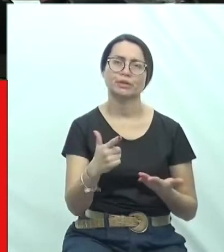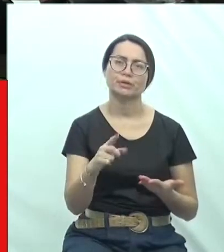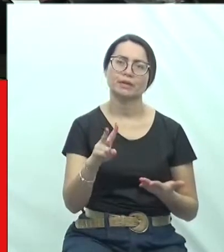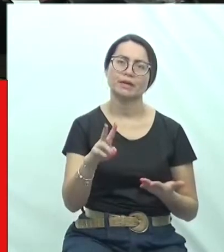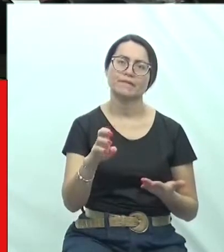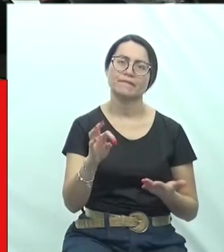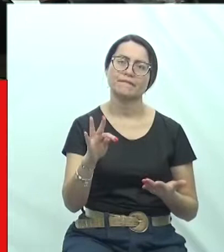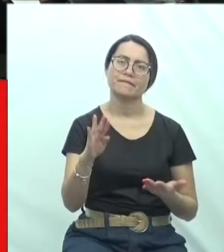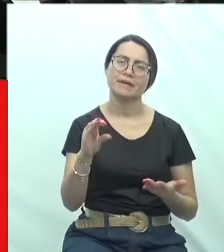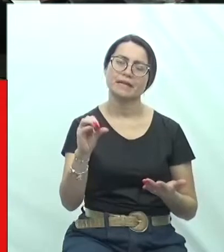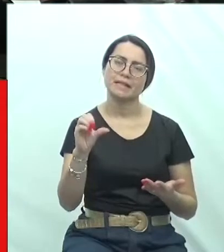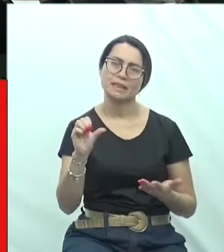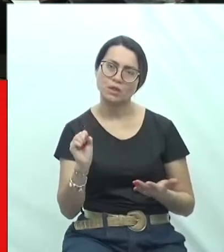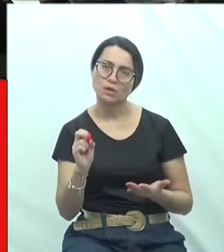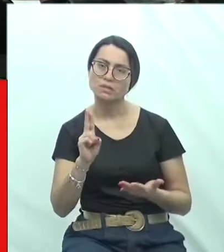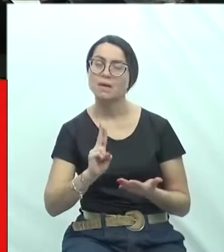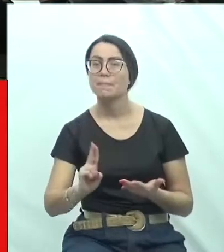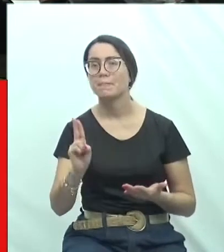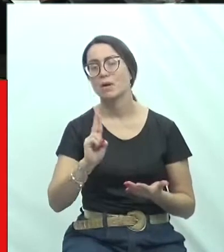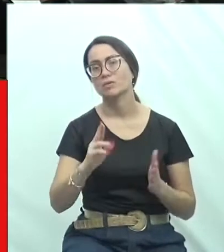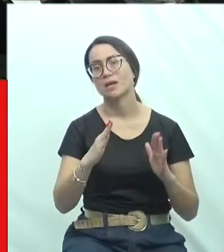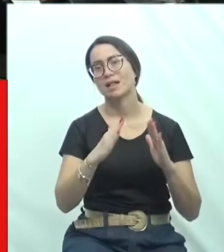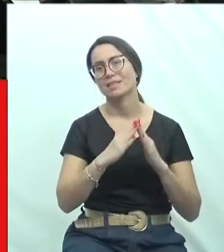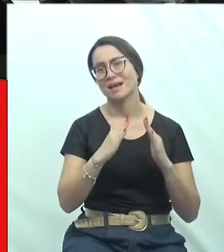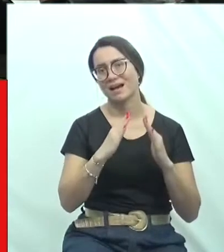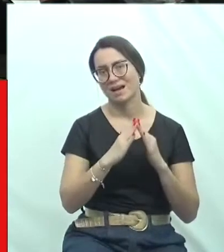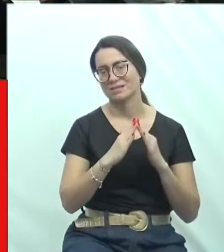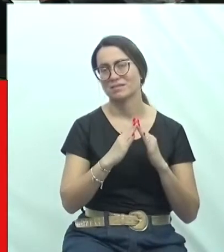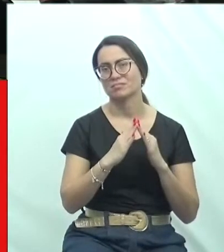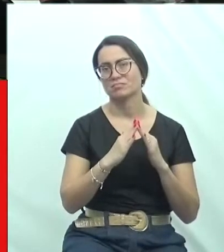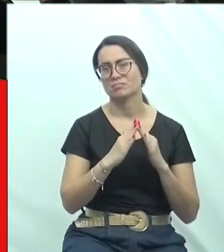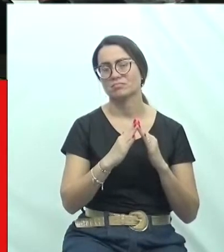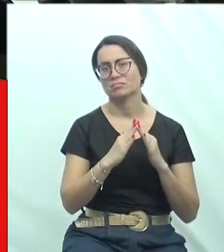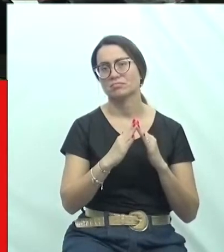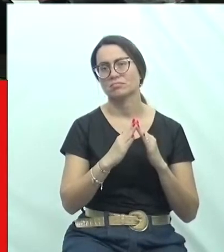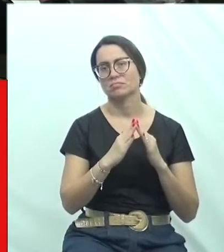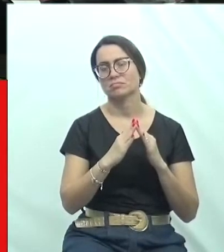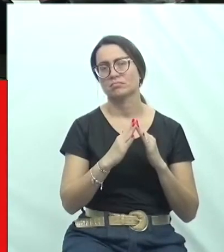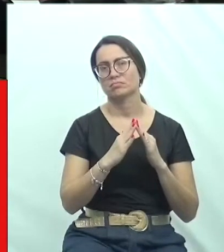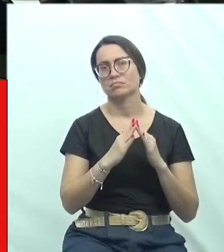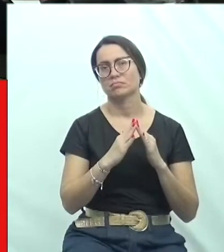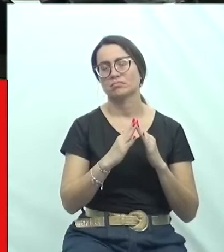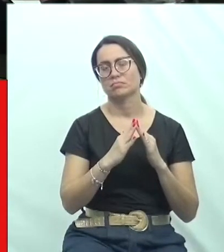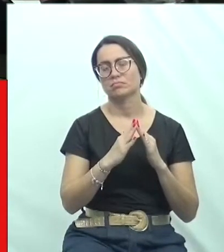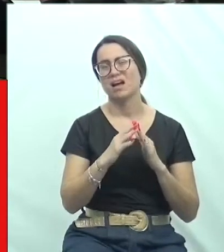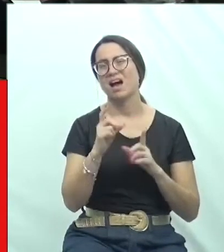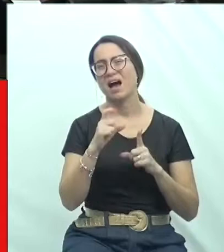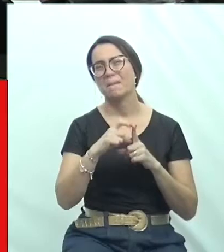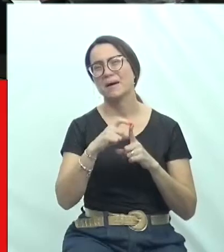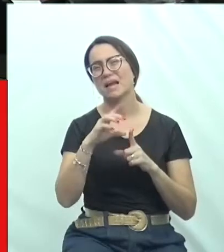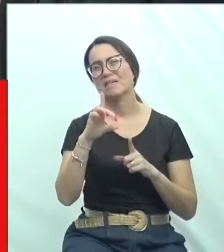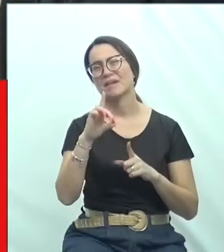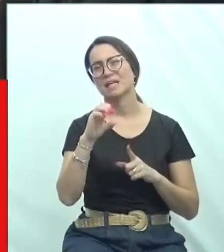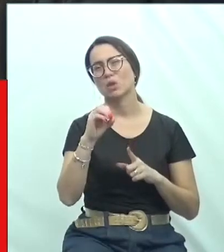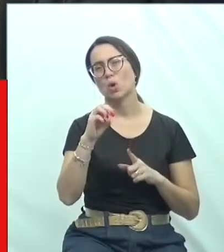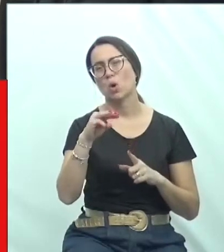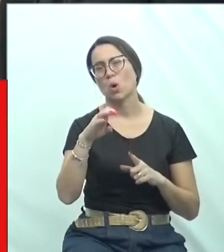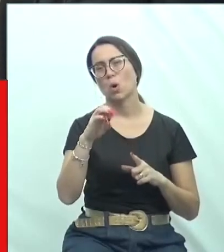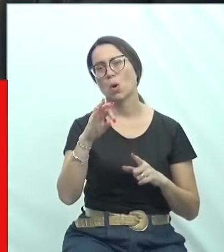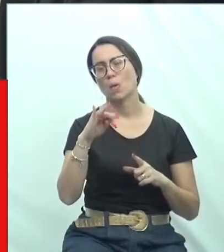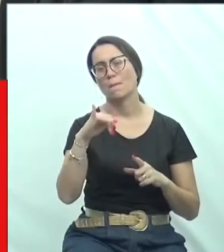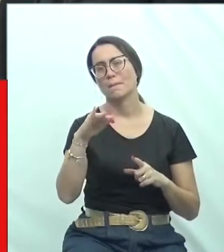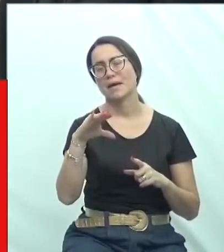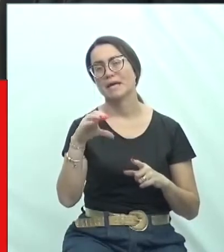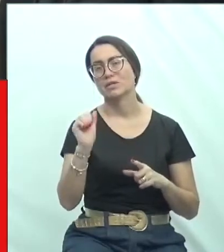para uso doméstico homologadas. Acho que ficou melhor assim, né? A palavra doméstico, porque daí ali dá a ideia, não é algo industrial,